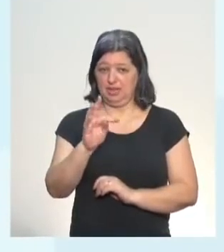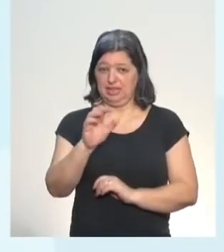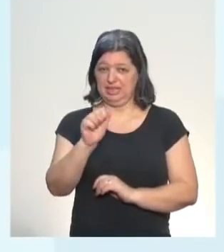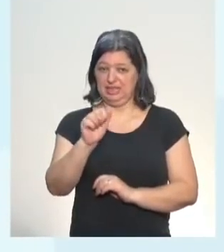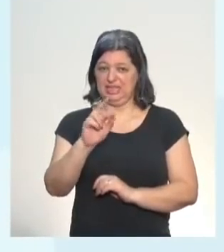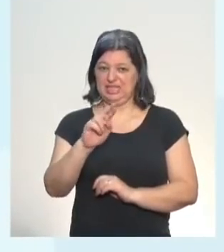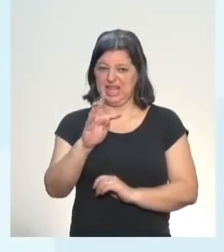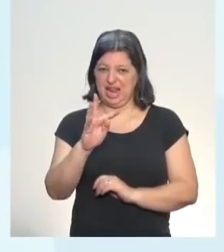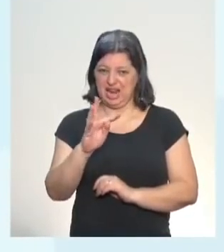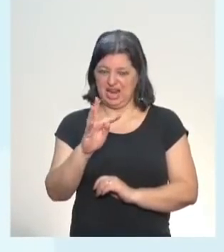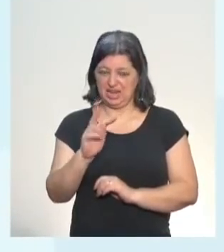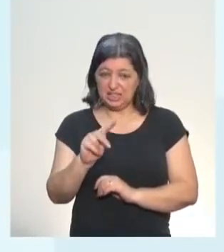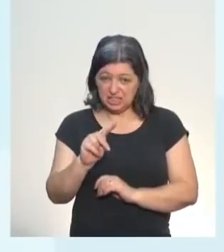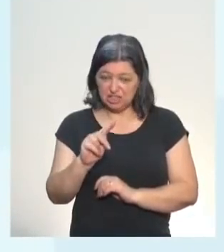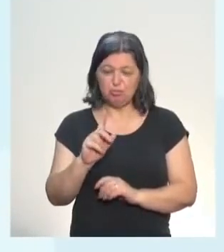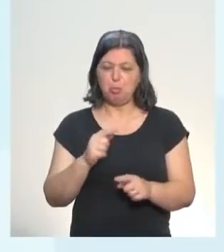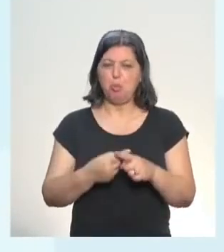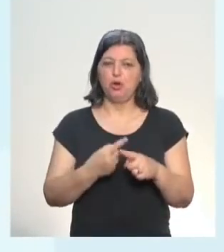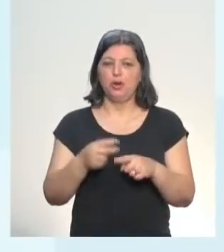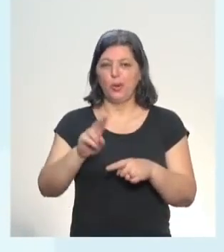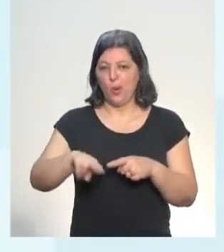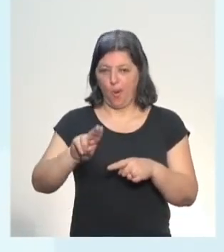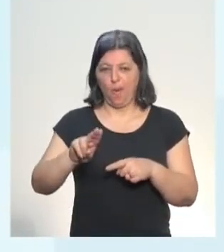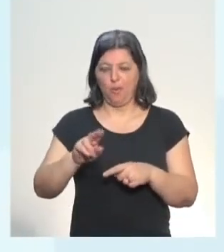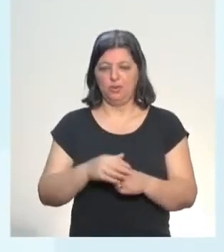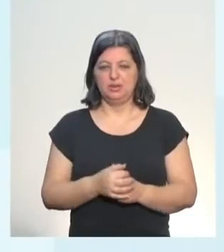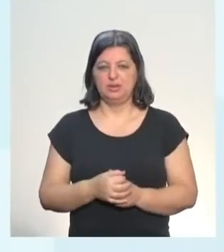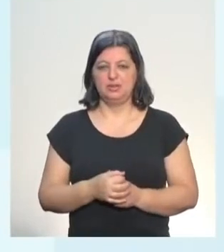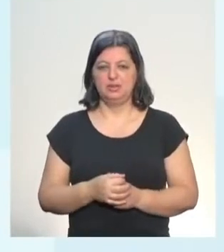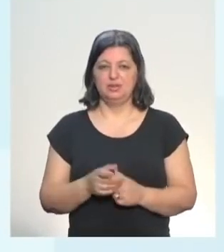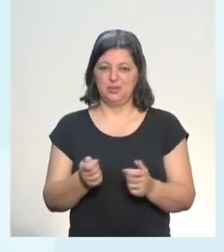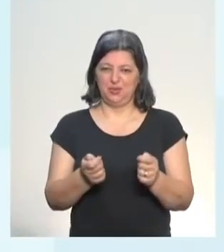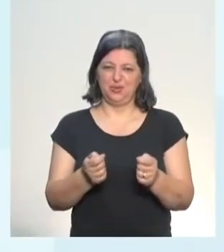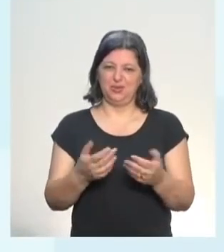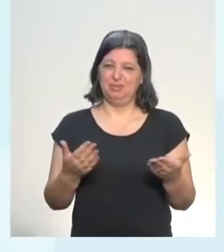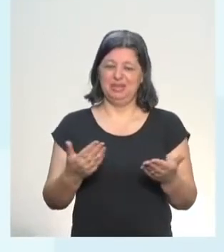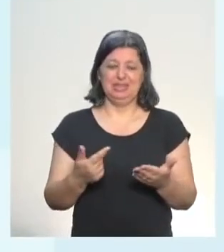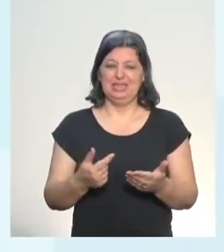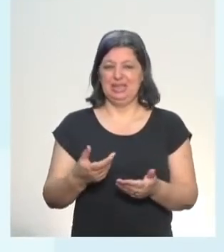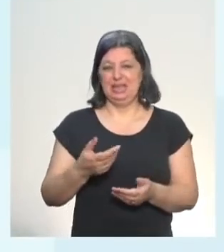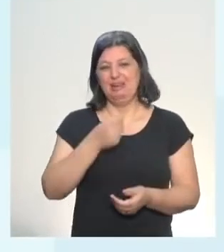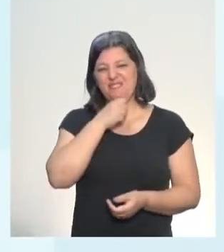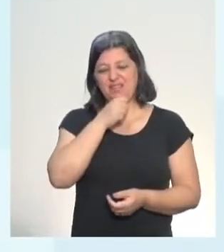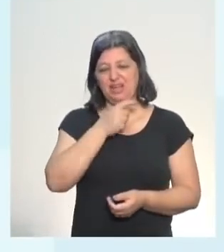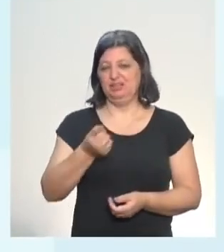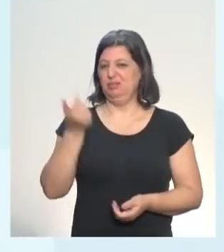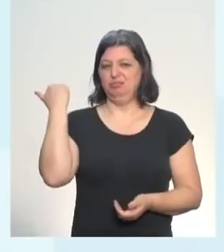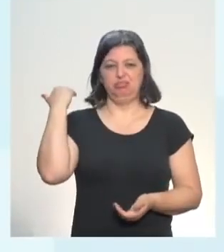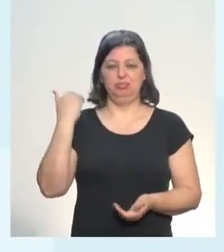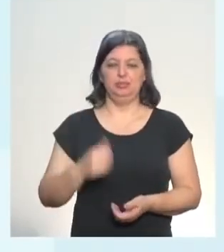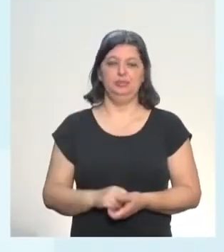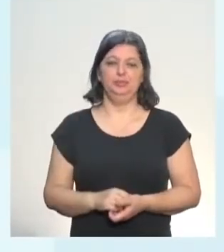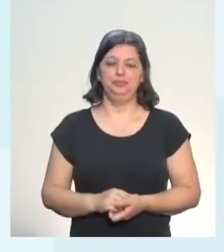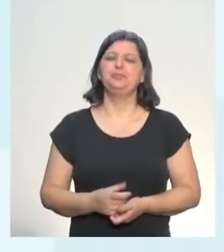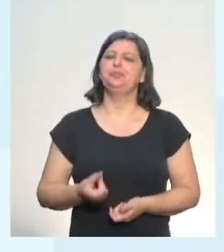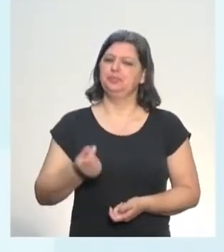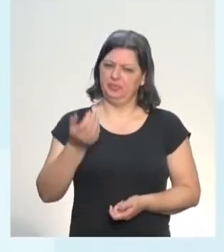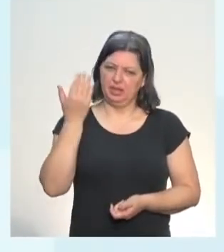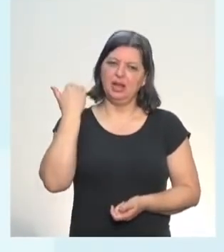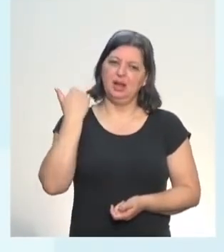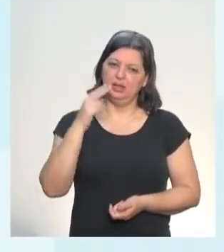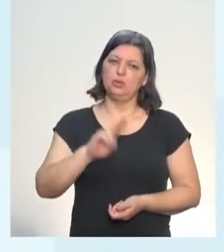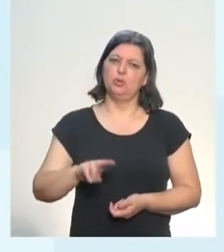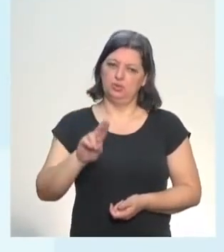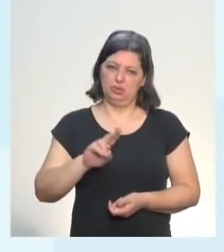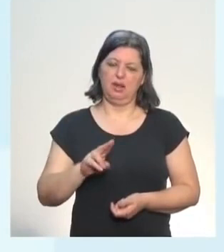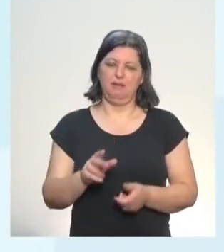Na verdade, hoje em dia não é mais start, agora é options e menu, né? Deixa pra lá. Okay. Né? Mas, antigamente, os